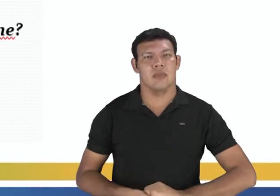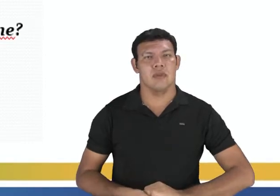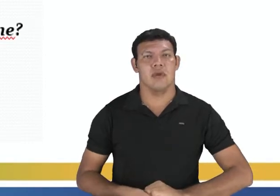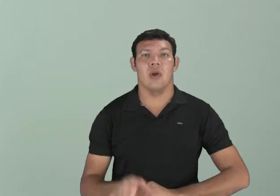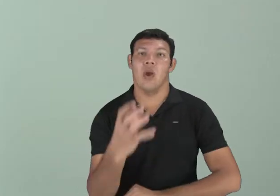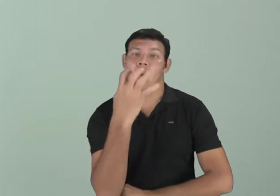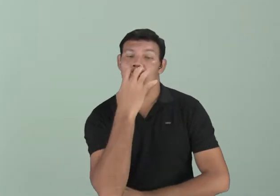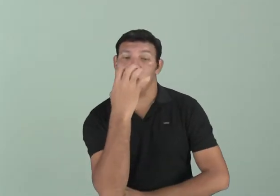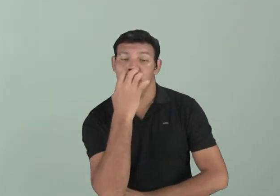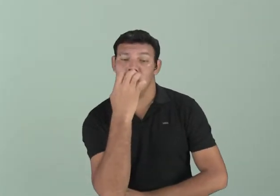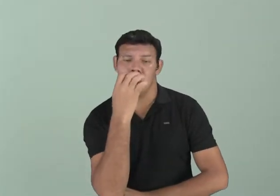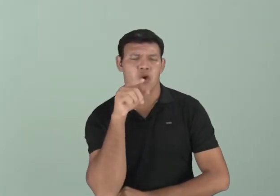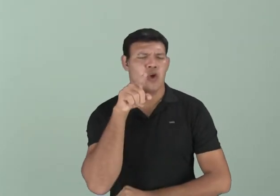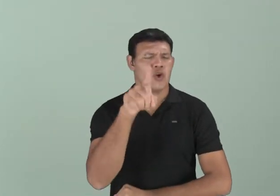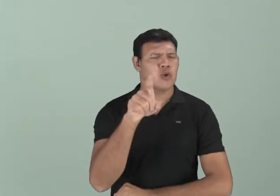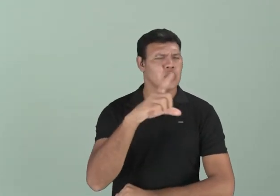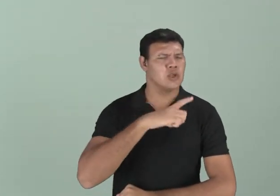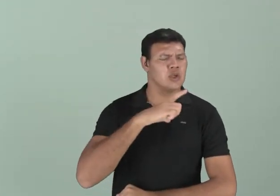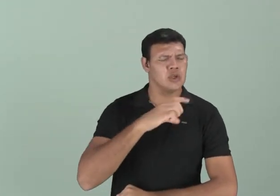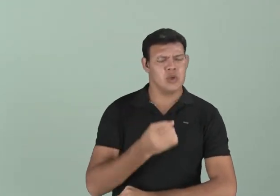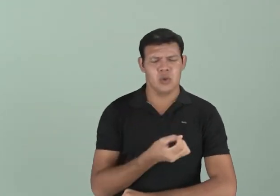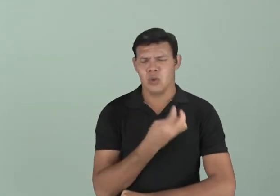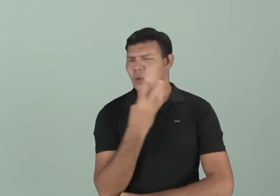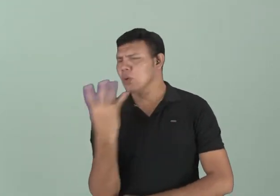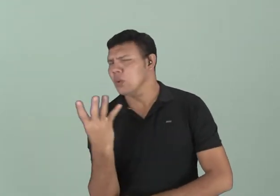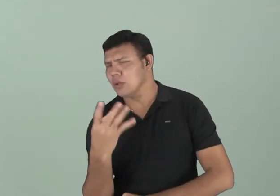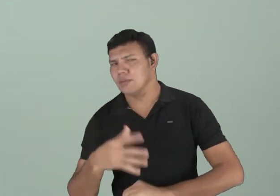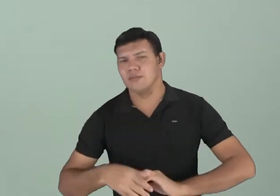Quantos cachorros você tem?